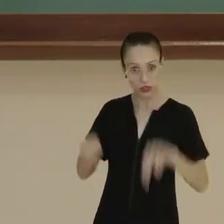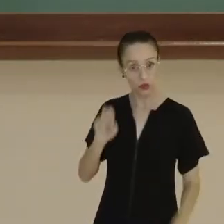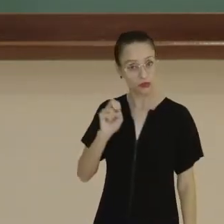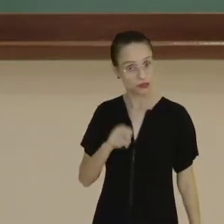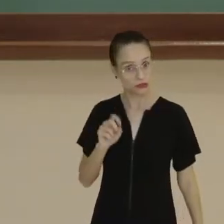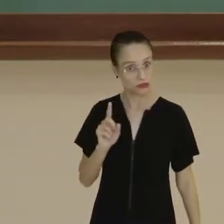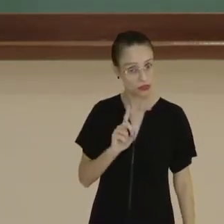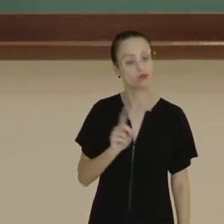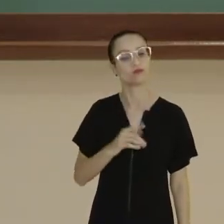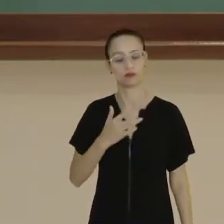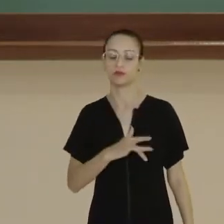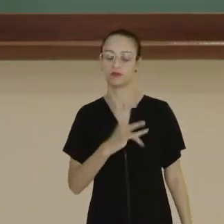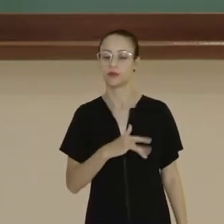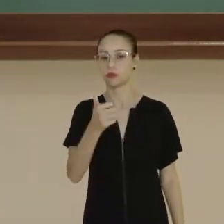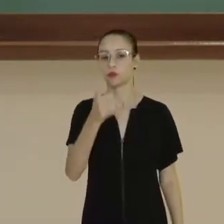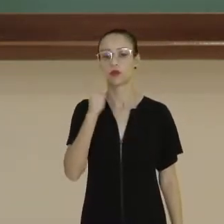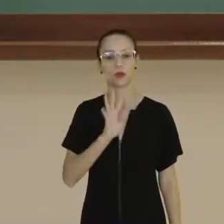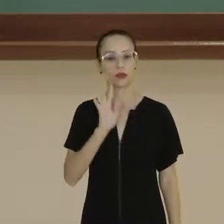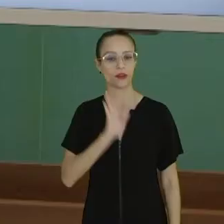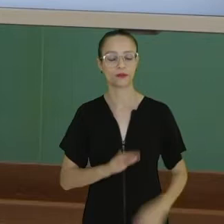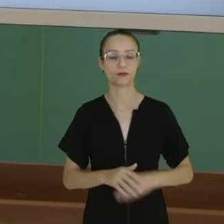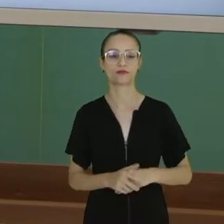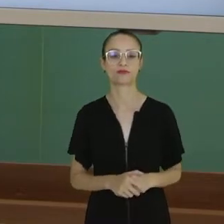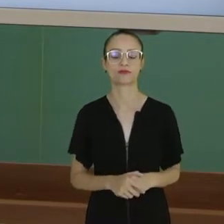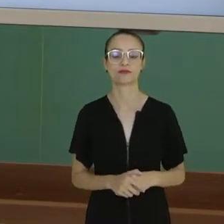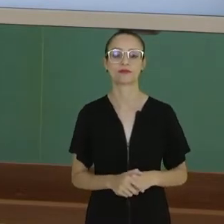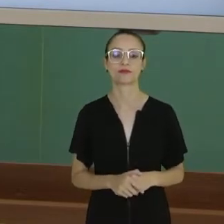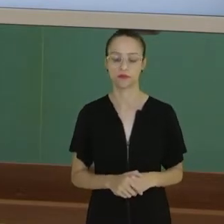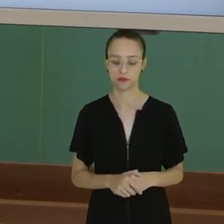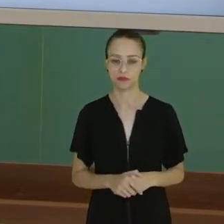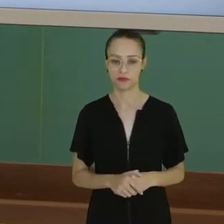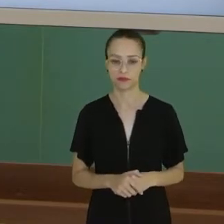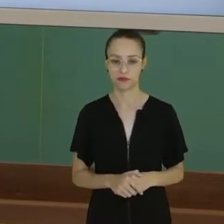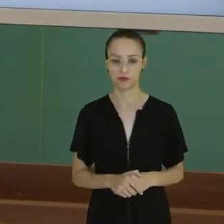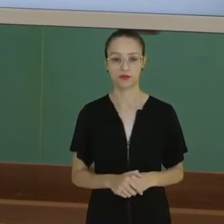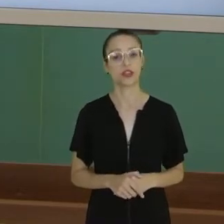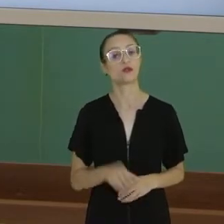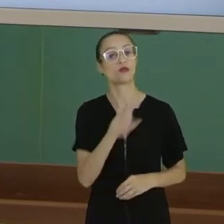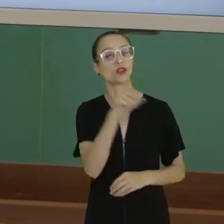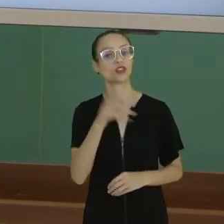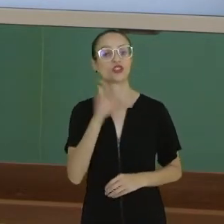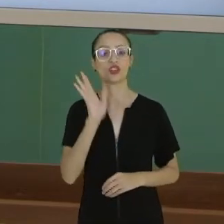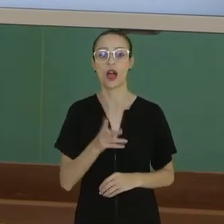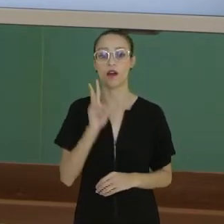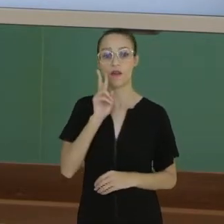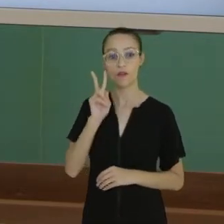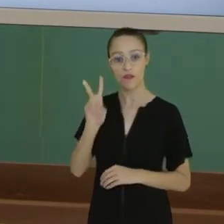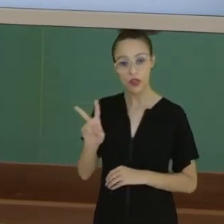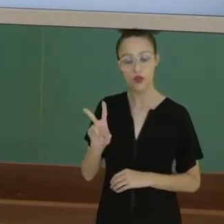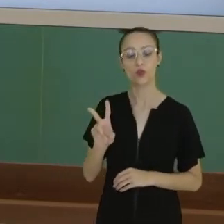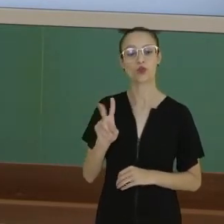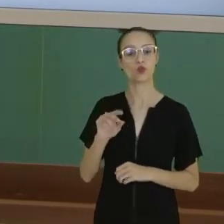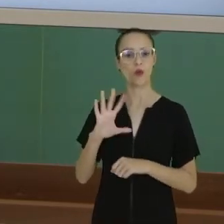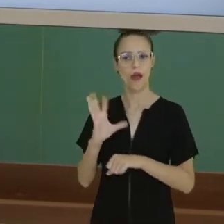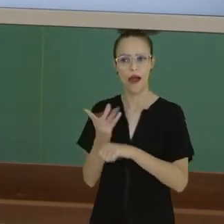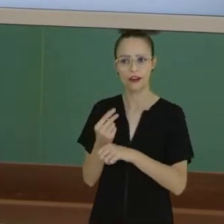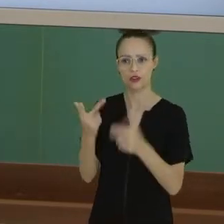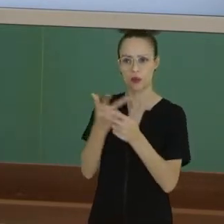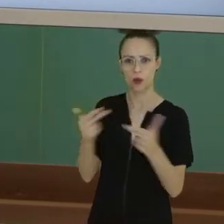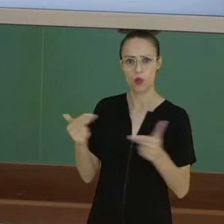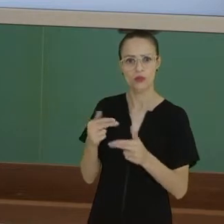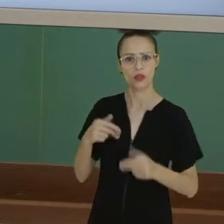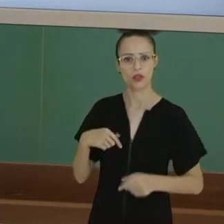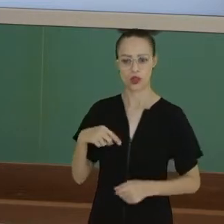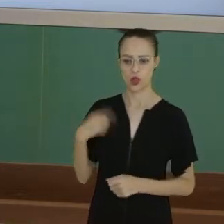bacana e vale a pena a experiência, tá bom? Já presenciou alguma obra onde o público participa? Onde